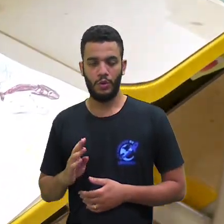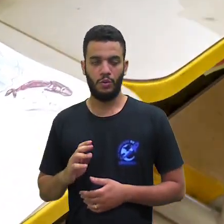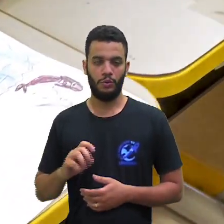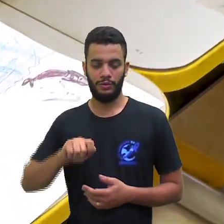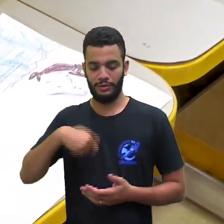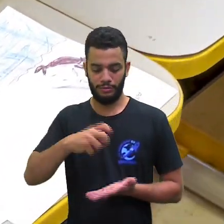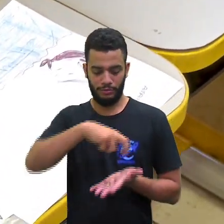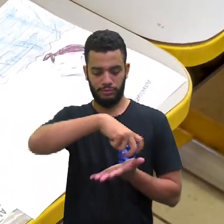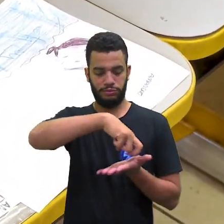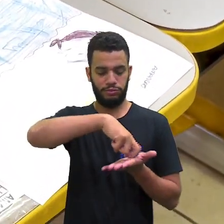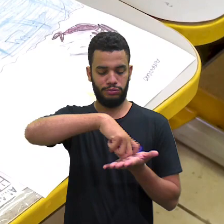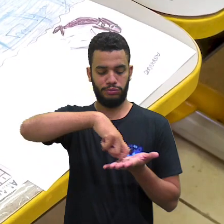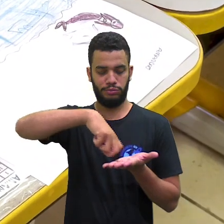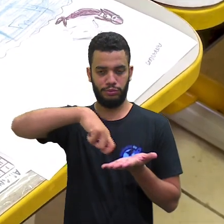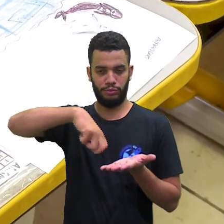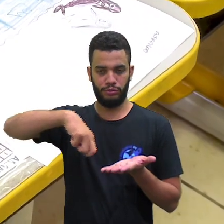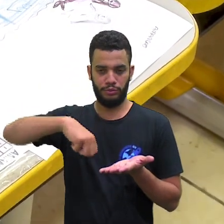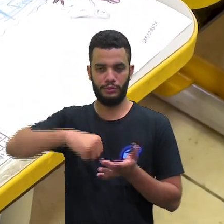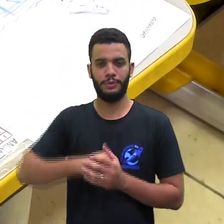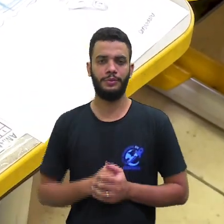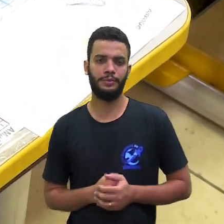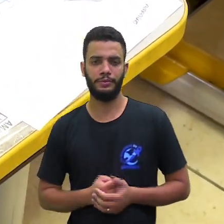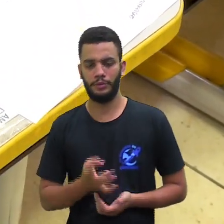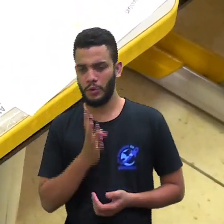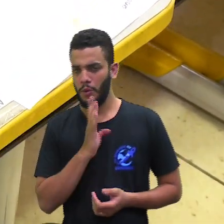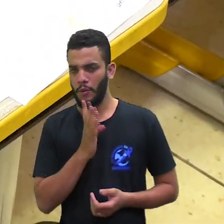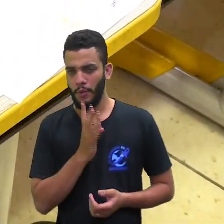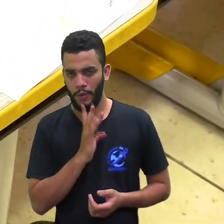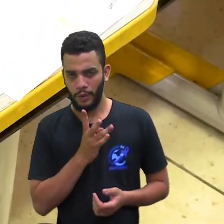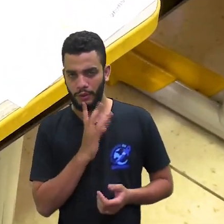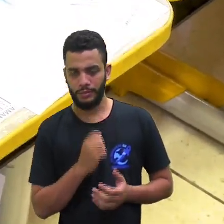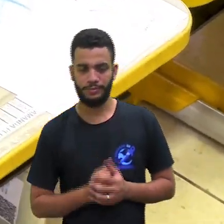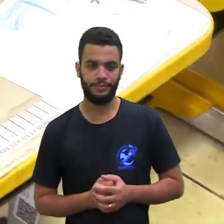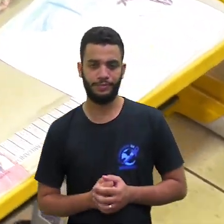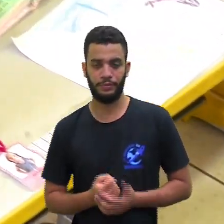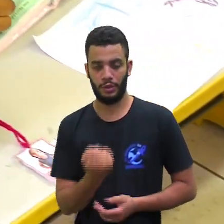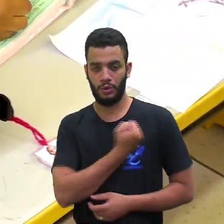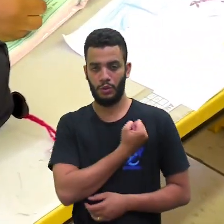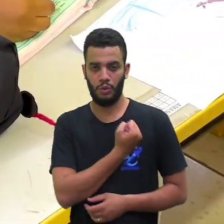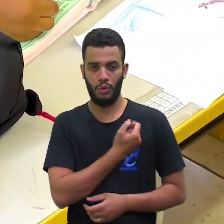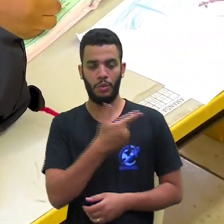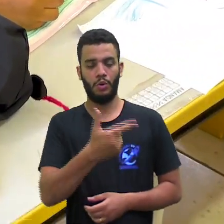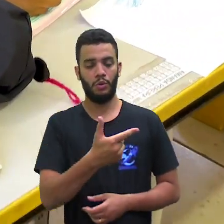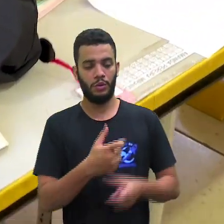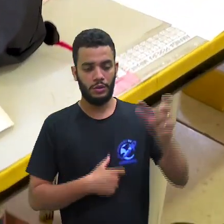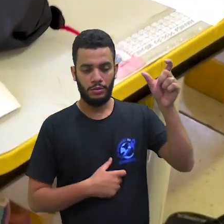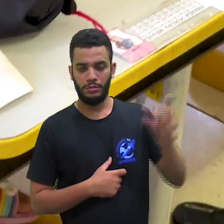escrevemos? Curupira. Curupira. E o número 2? Esse é qual personagem?